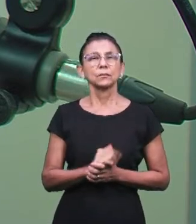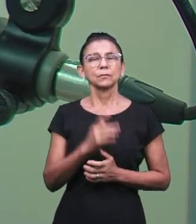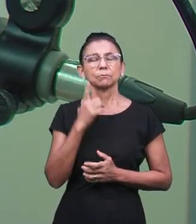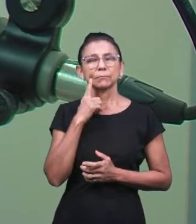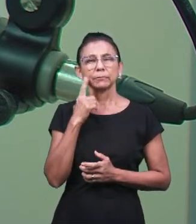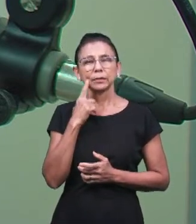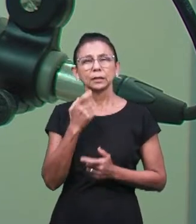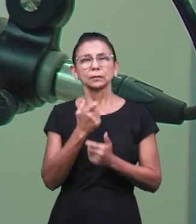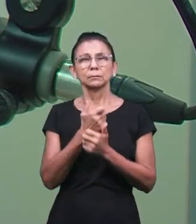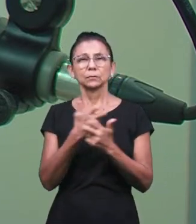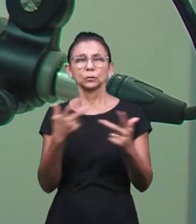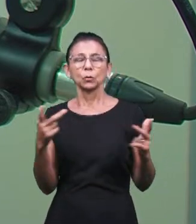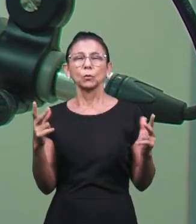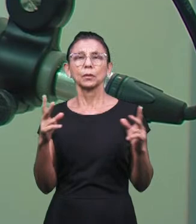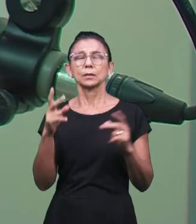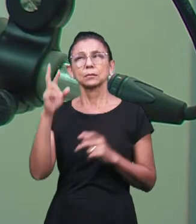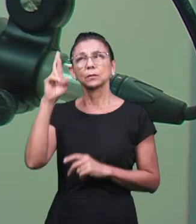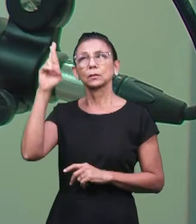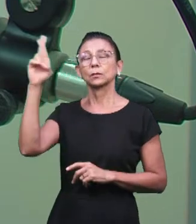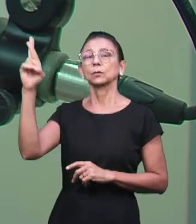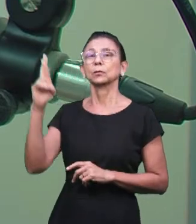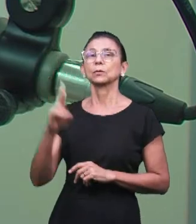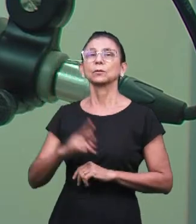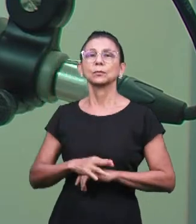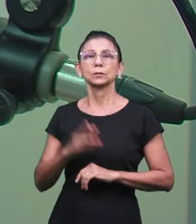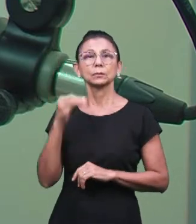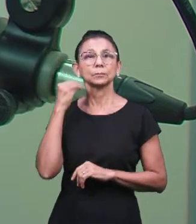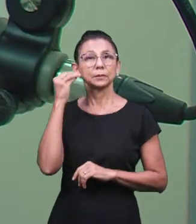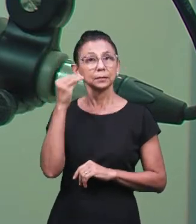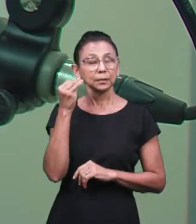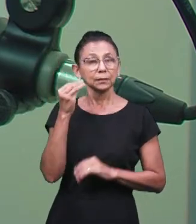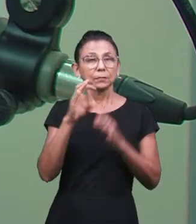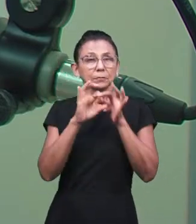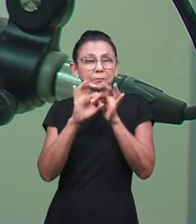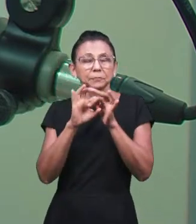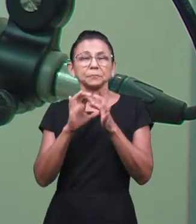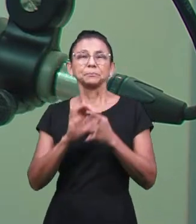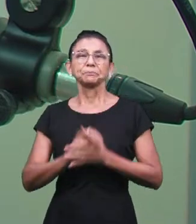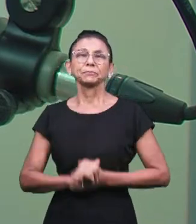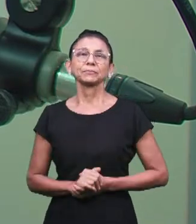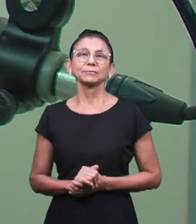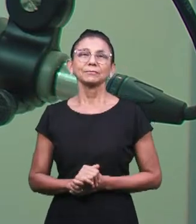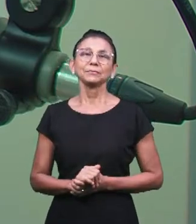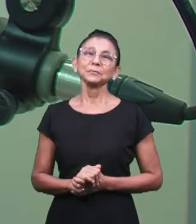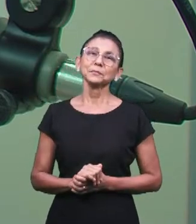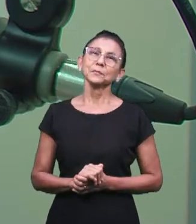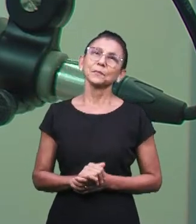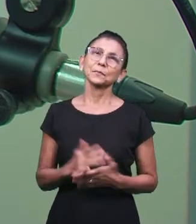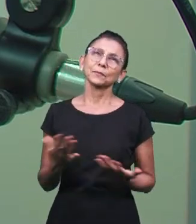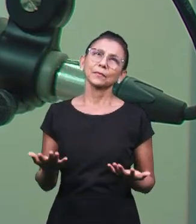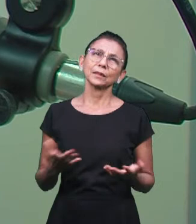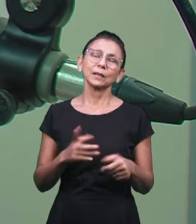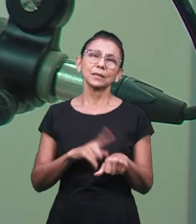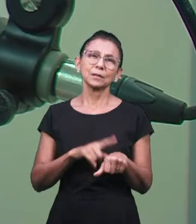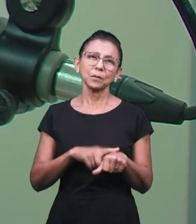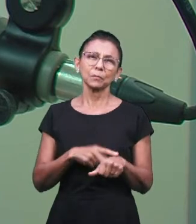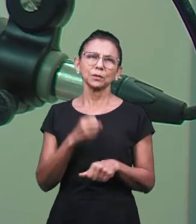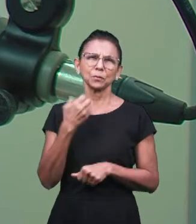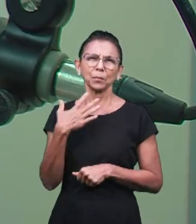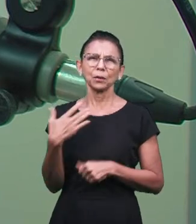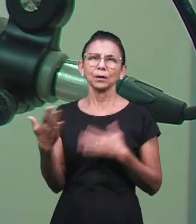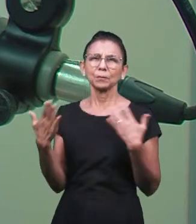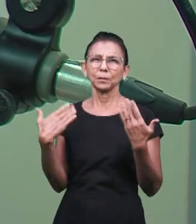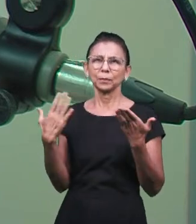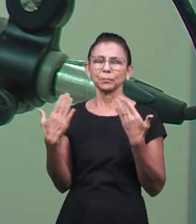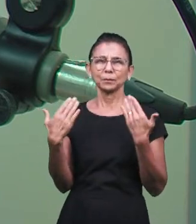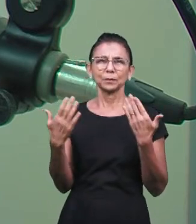entrando em comunhão, já vai vivendo uma experiência com o Senhor. Nesse momento até, de certa forma, descontraído, um bate-papo que a gente tem aqui